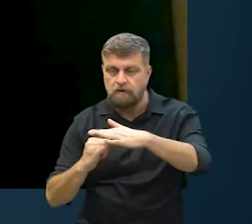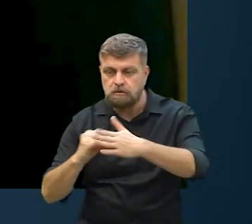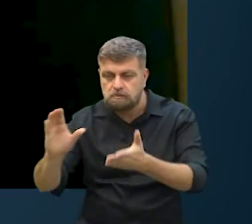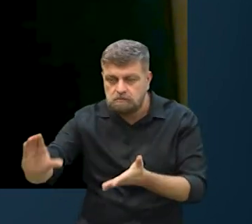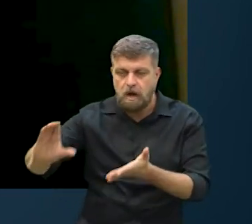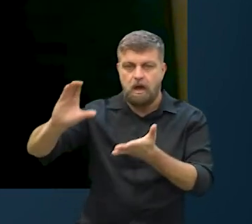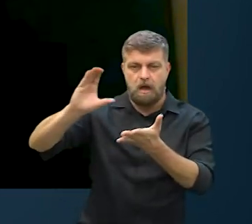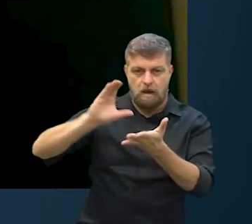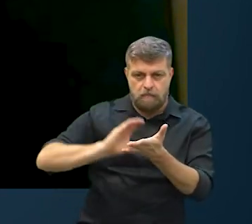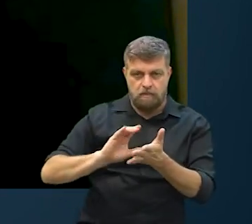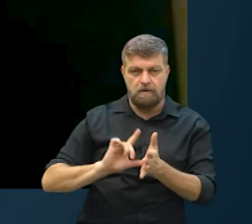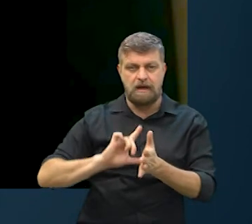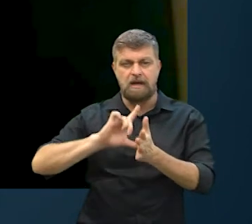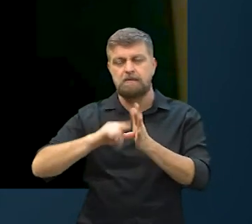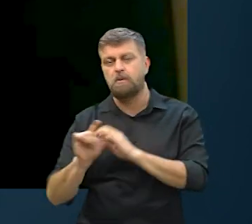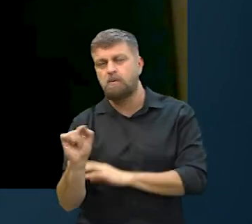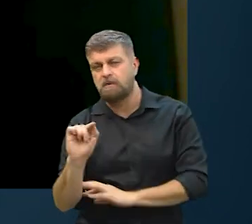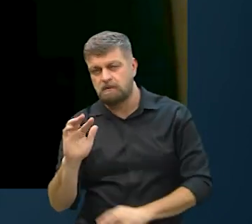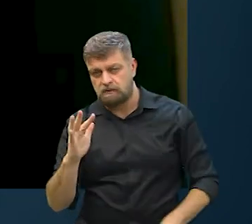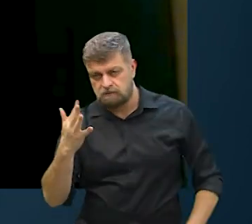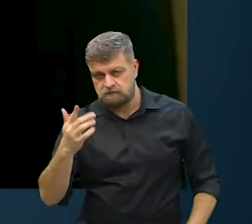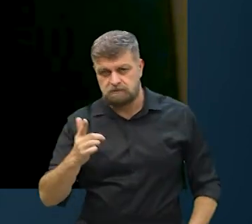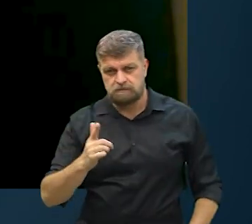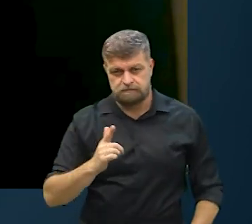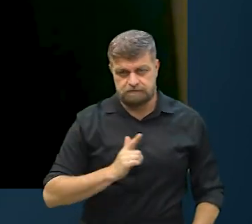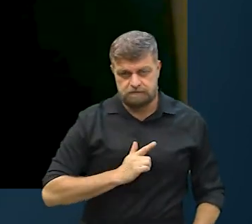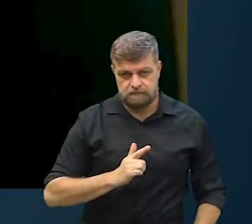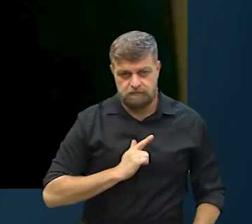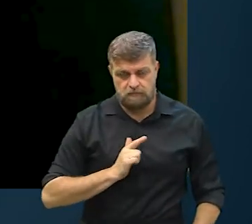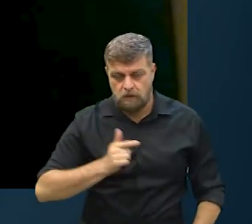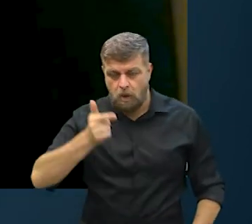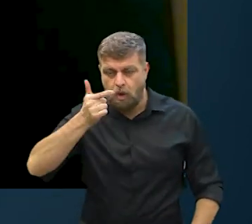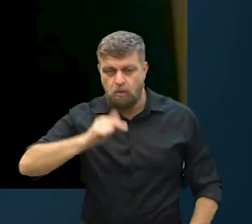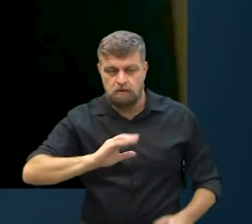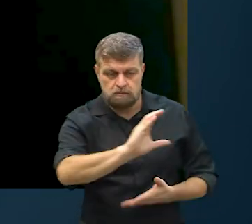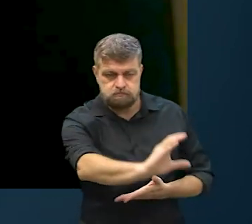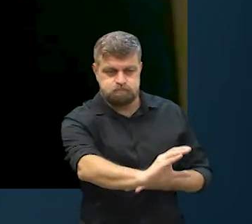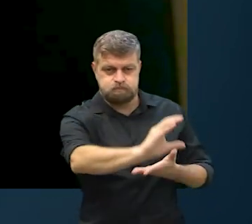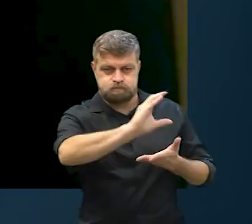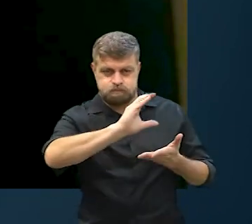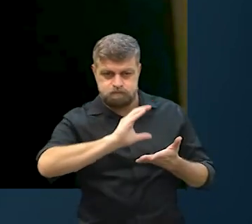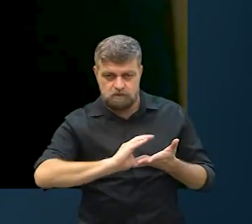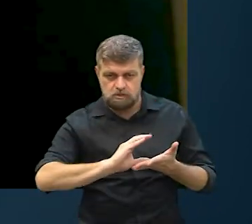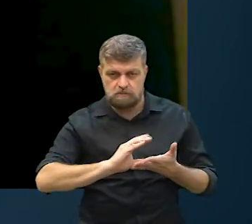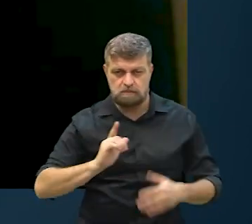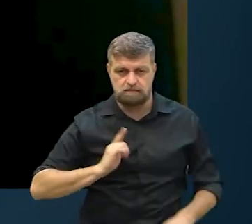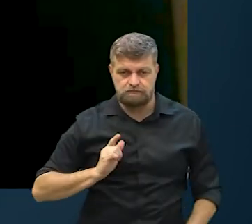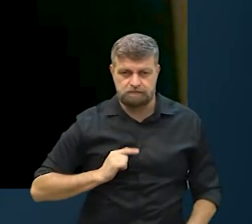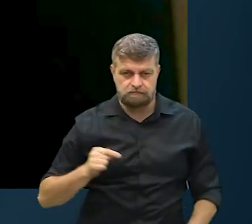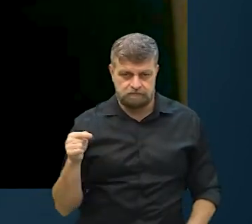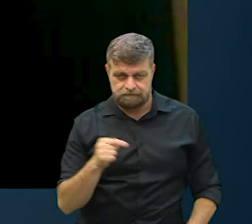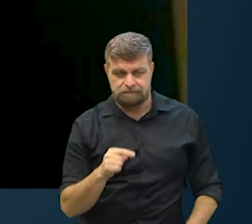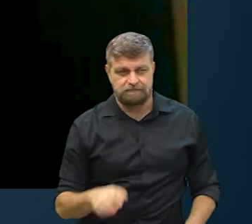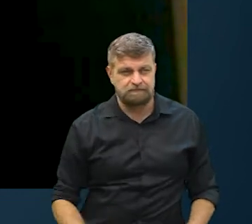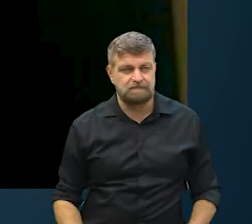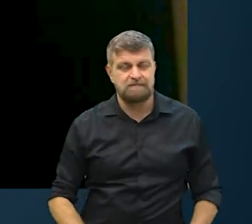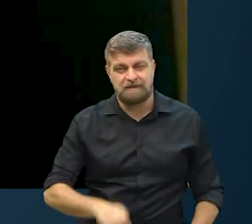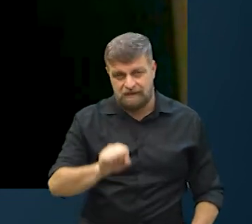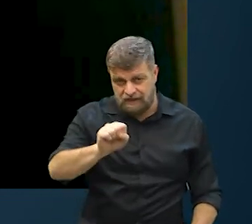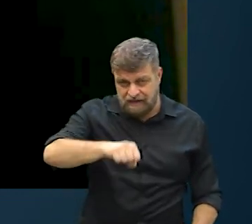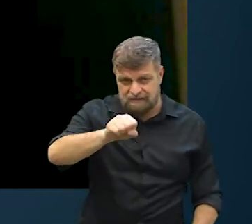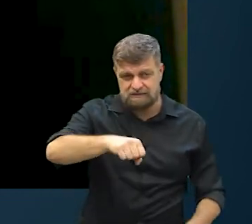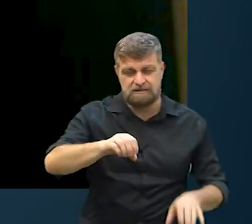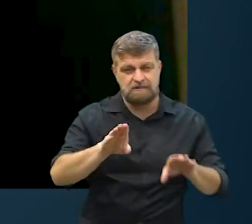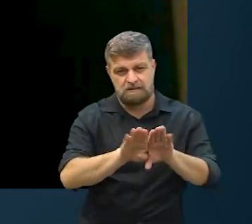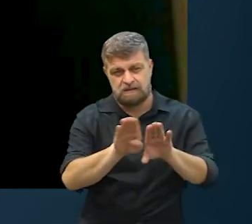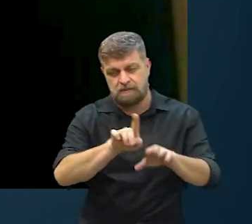ele investiu na gente, e logo na sequência veio um outro investidor via equity,